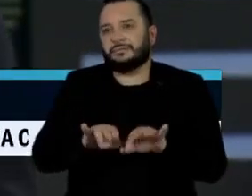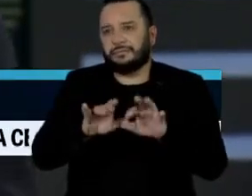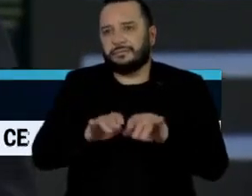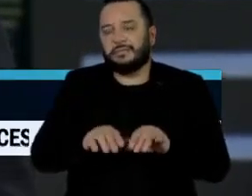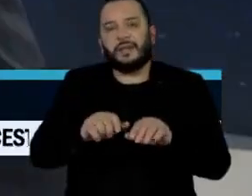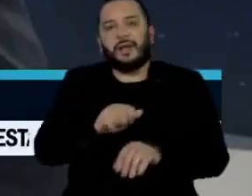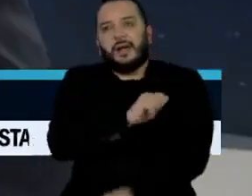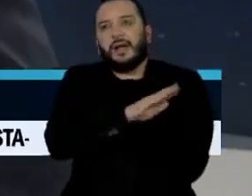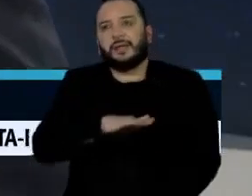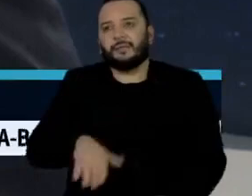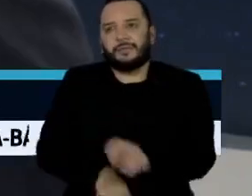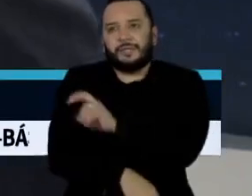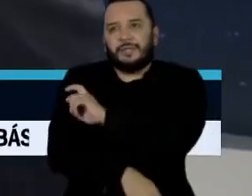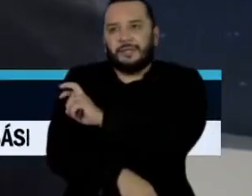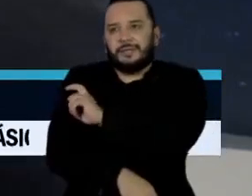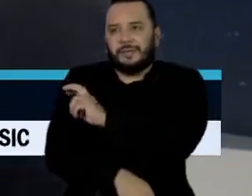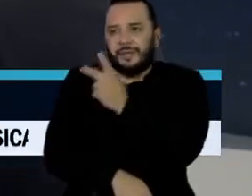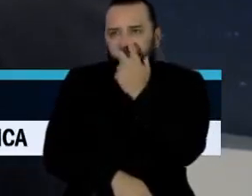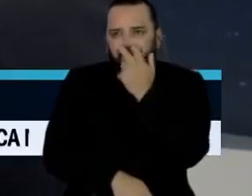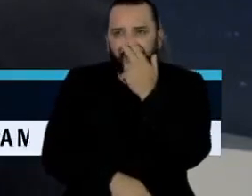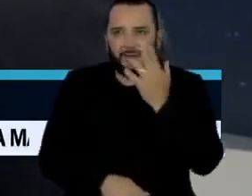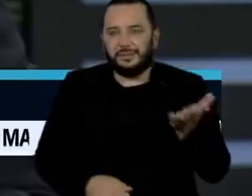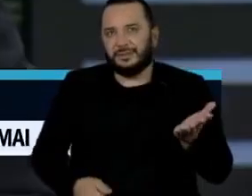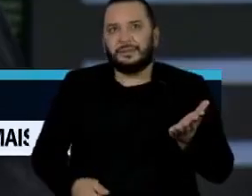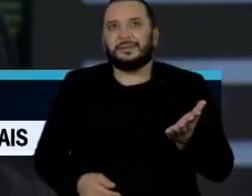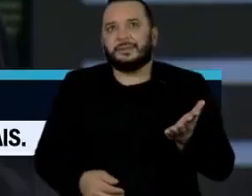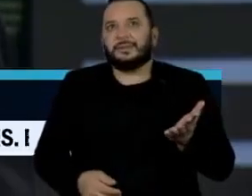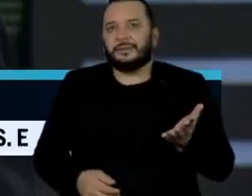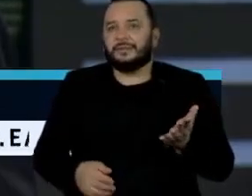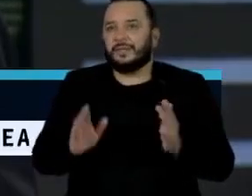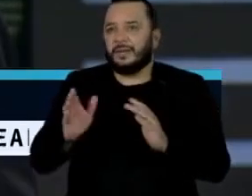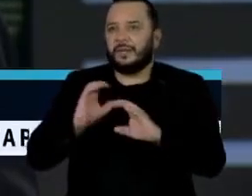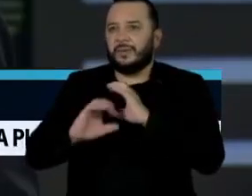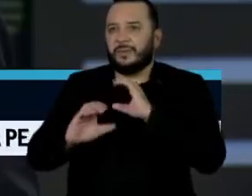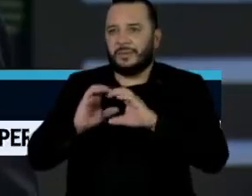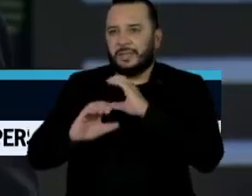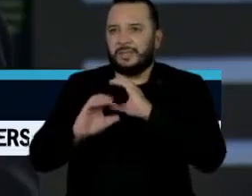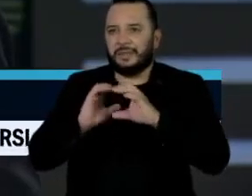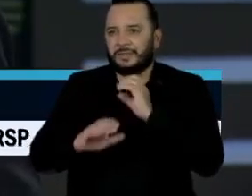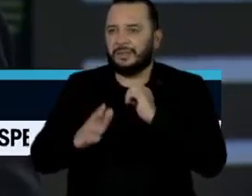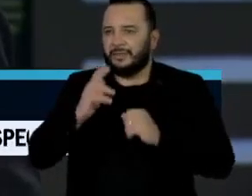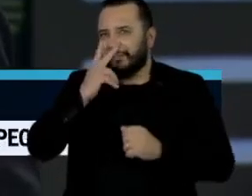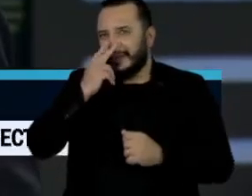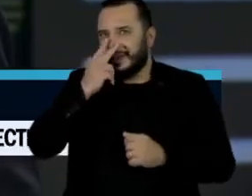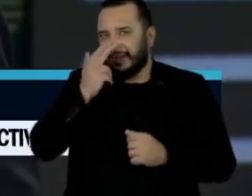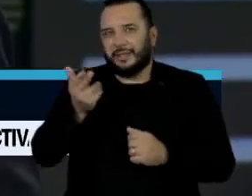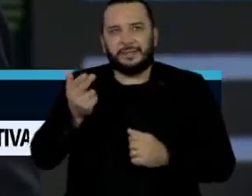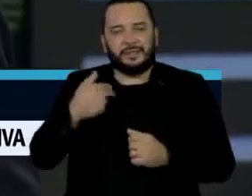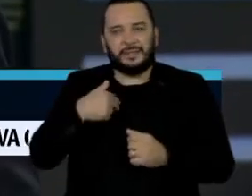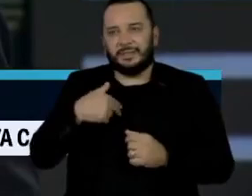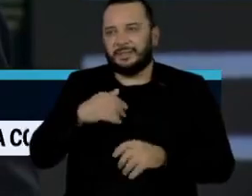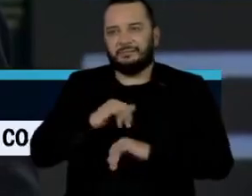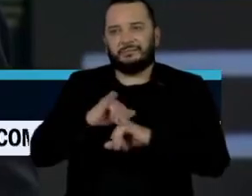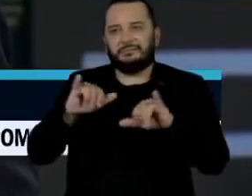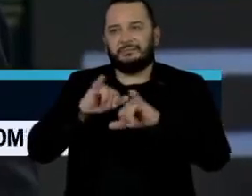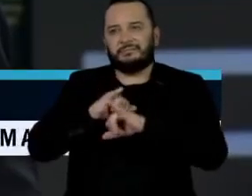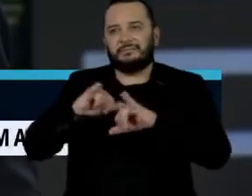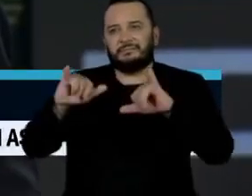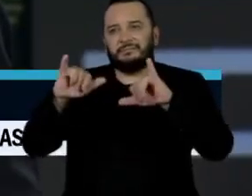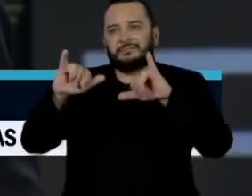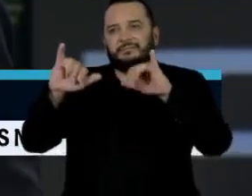eles fariam muito melhor e até nessa questão da comunicação E parece que a campanha da Simone